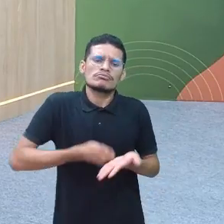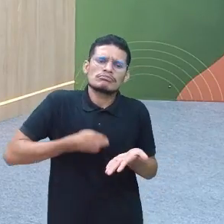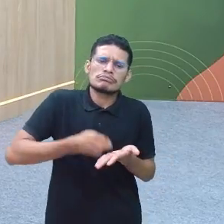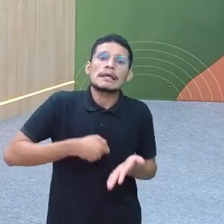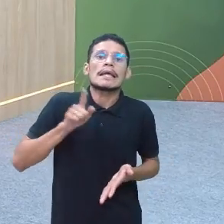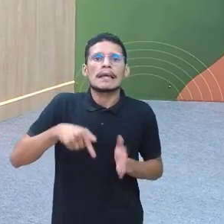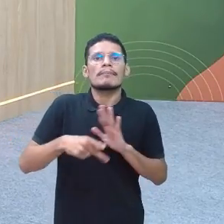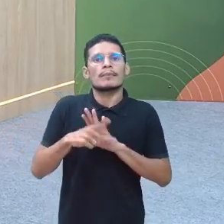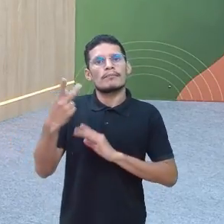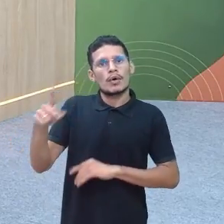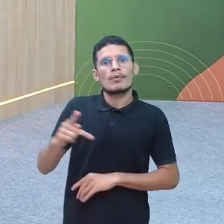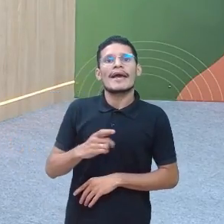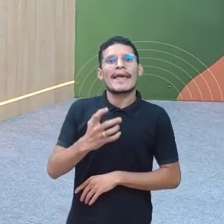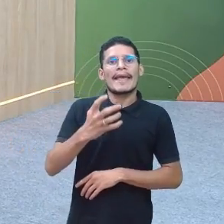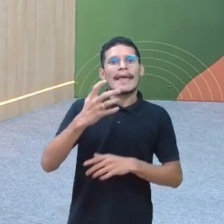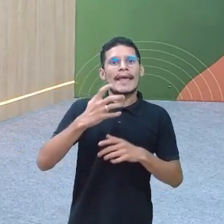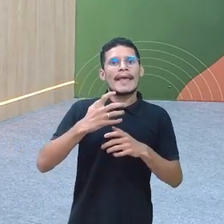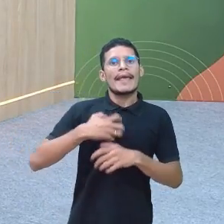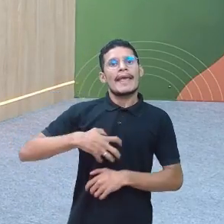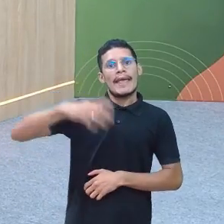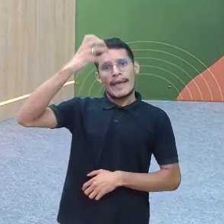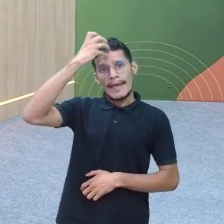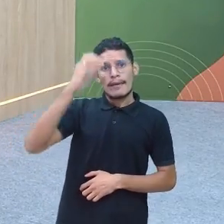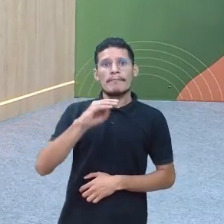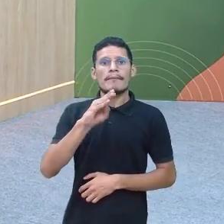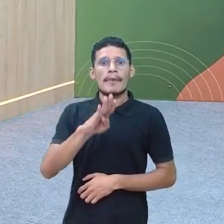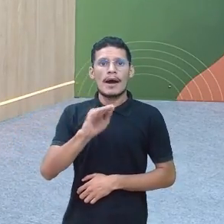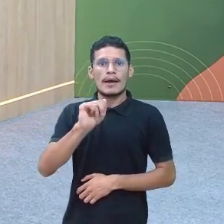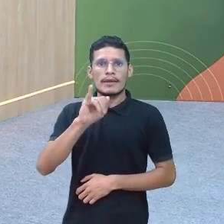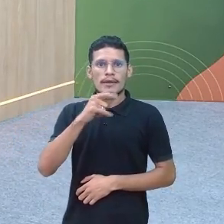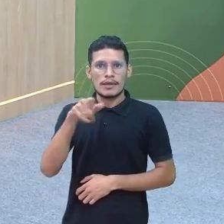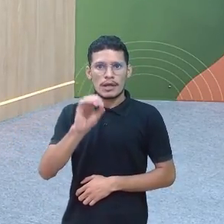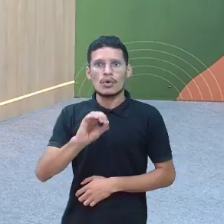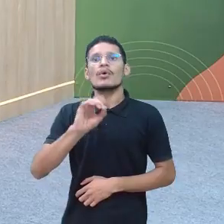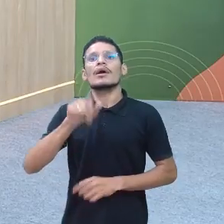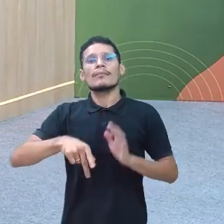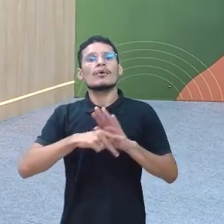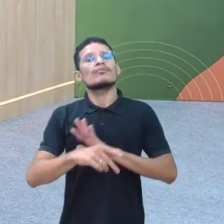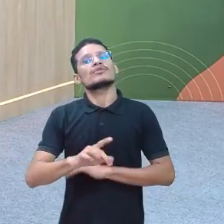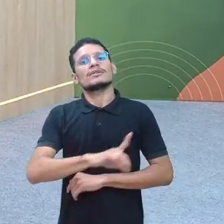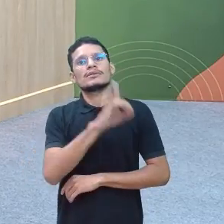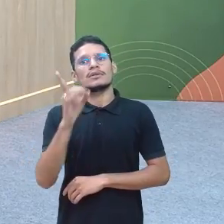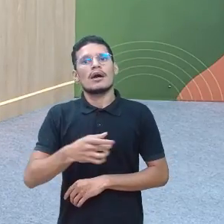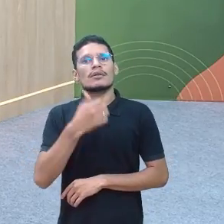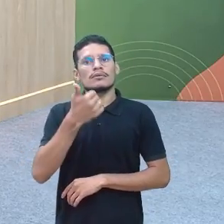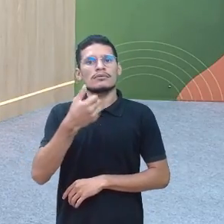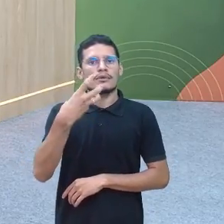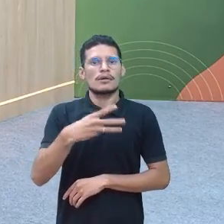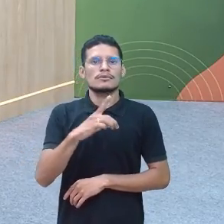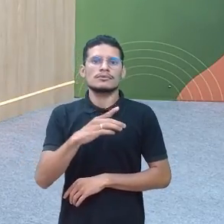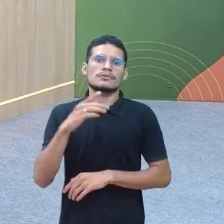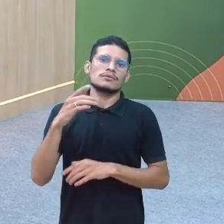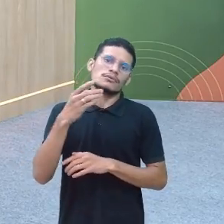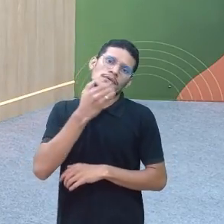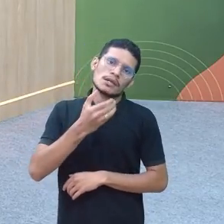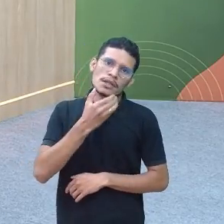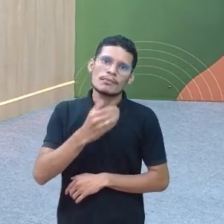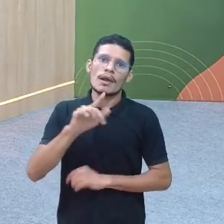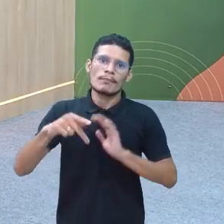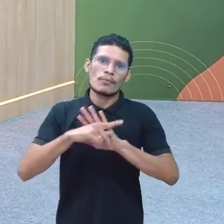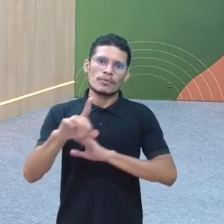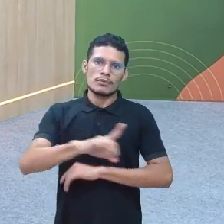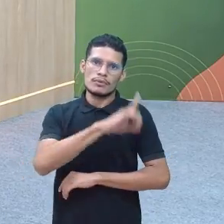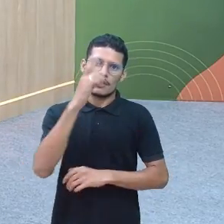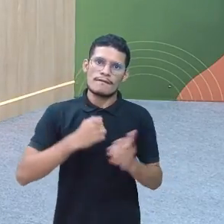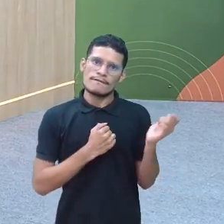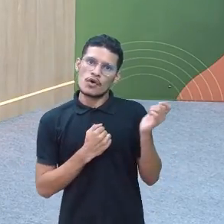Baião. E 13 de dezembro é o dia do forró. em homenagem a Luiz Gonzaga, né, o dia do